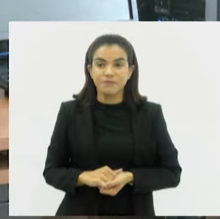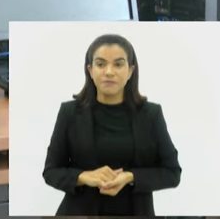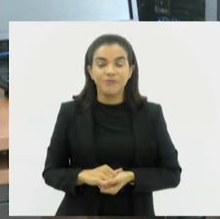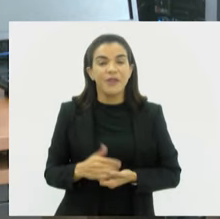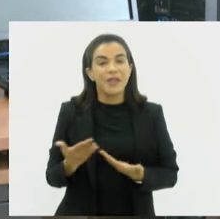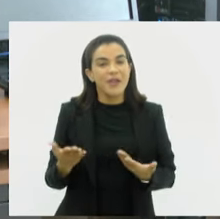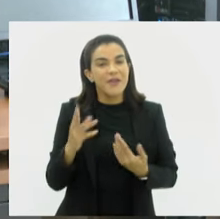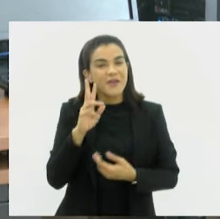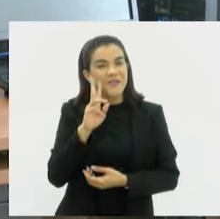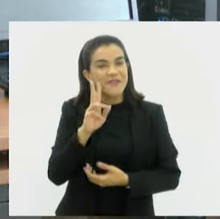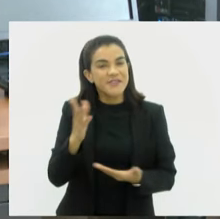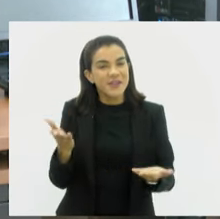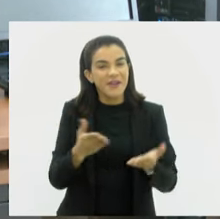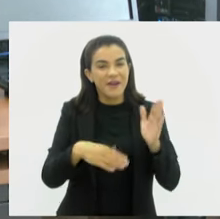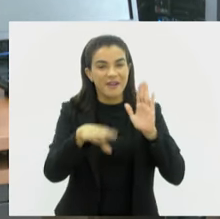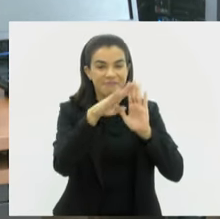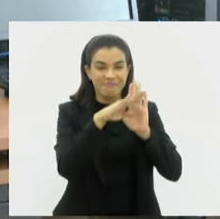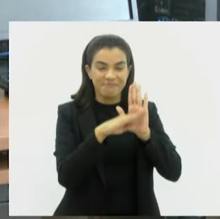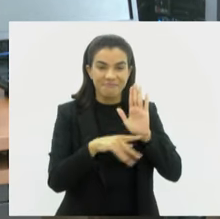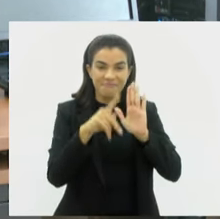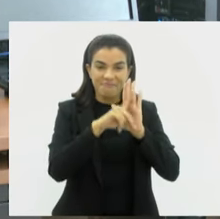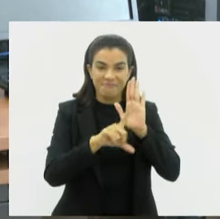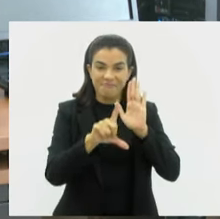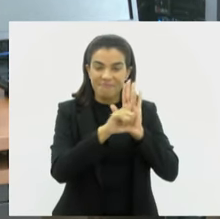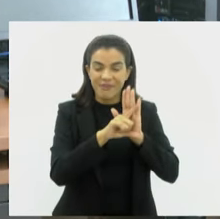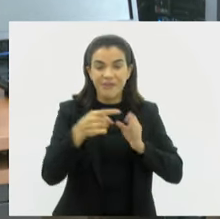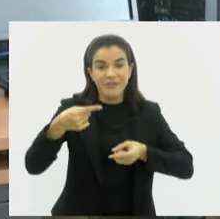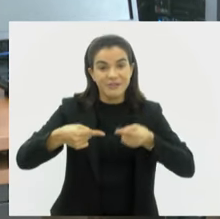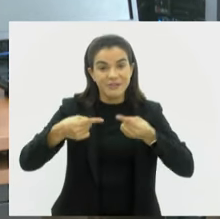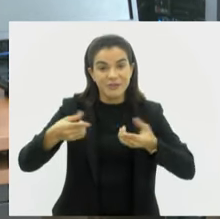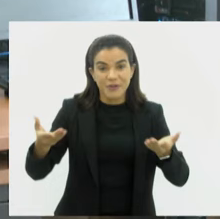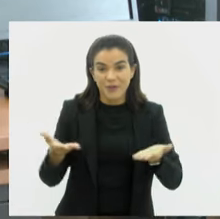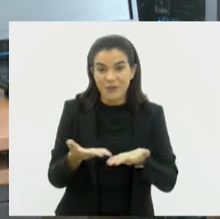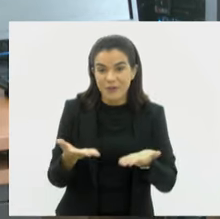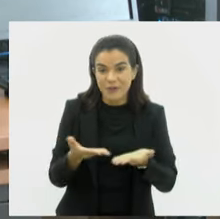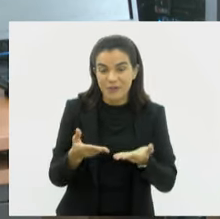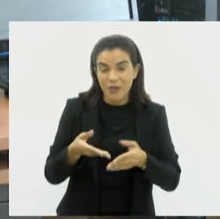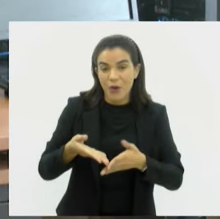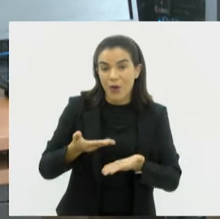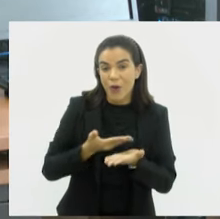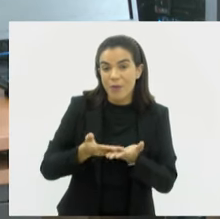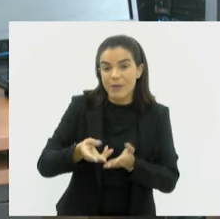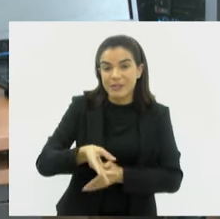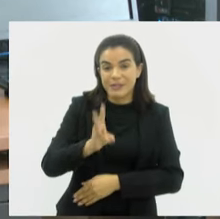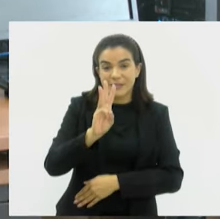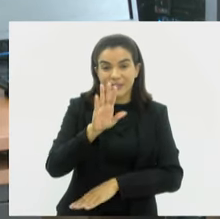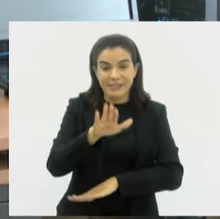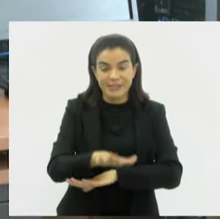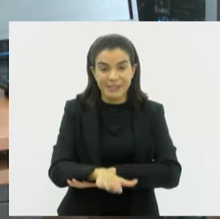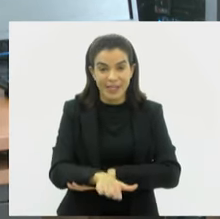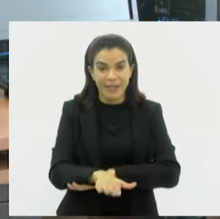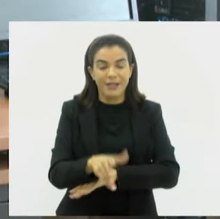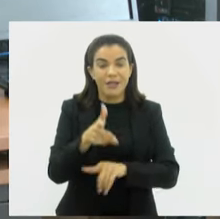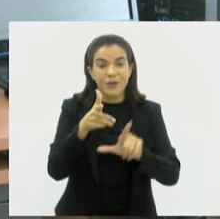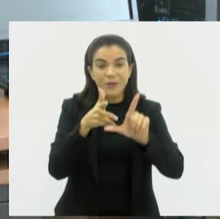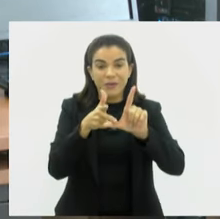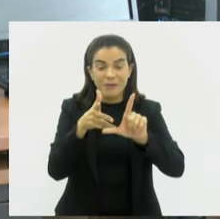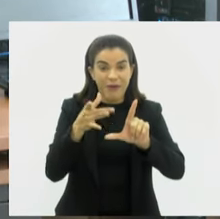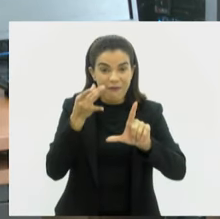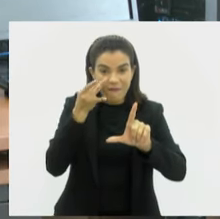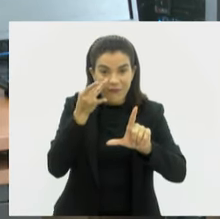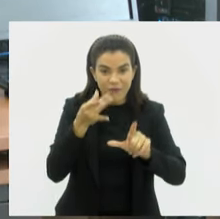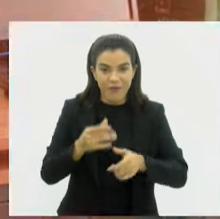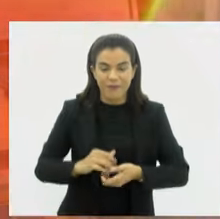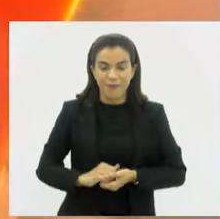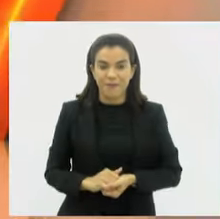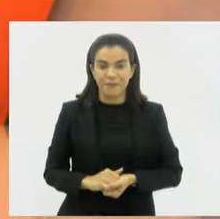E veja agora na agenda do plenário os projetos que serão discutidos a partir das 3 horas da tarde com transmissão ao vivo pela TV Alerj.